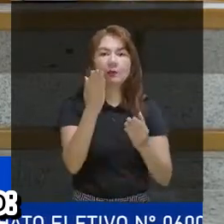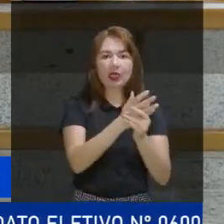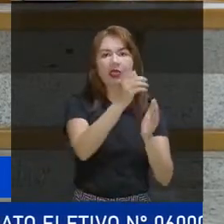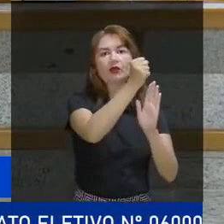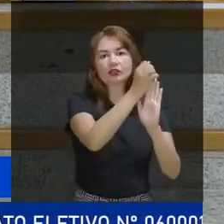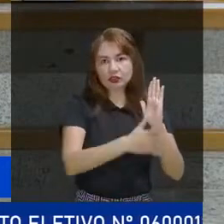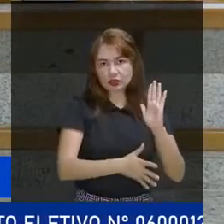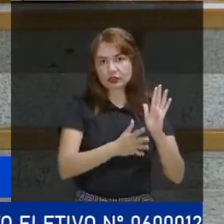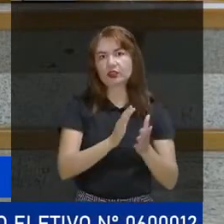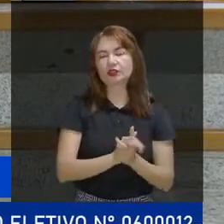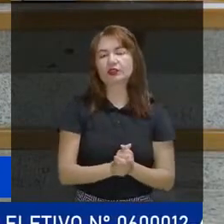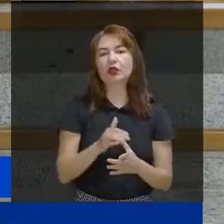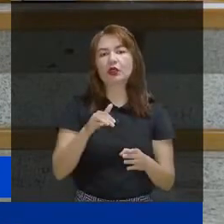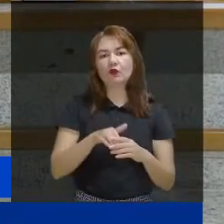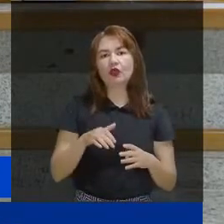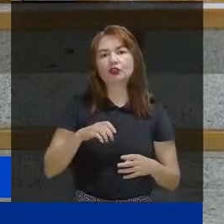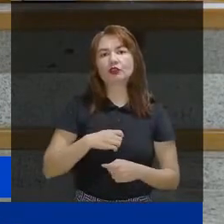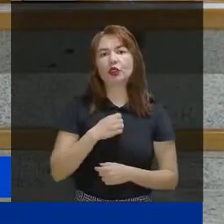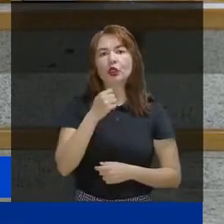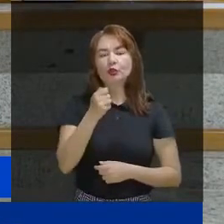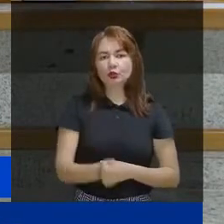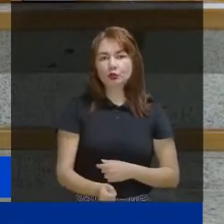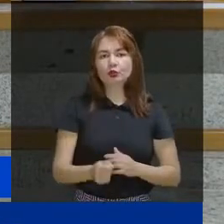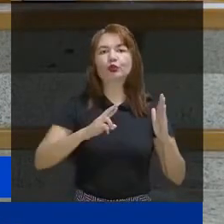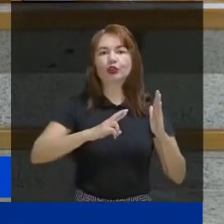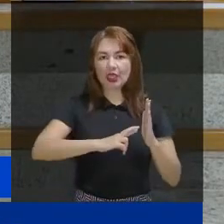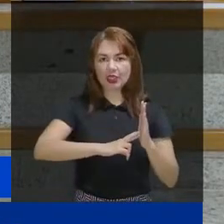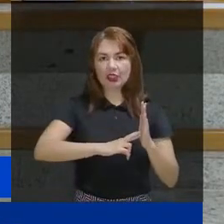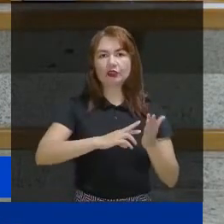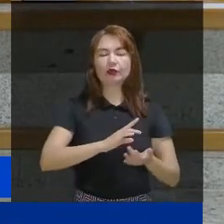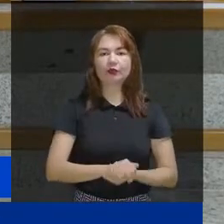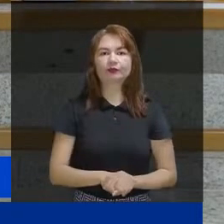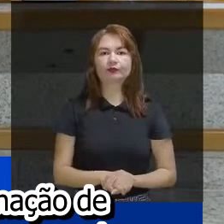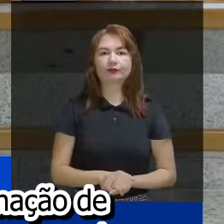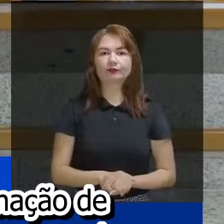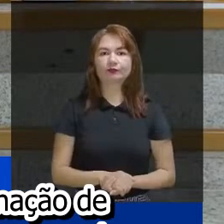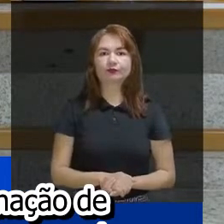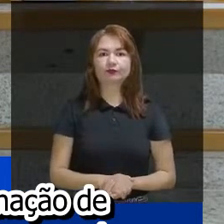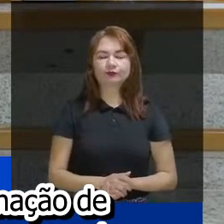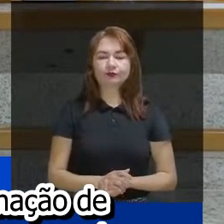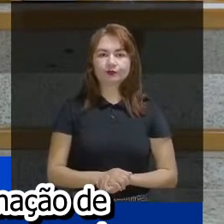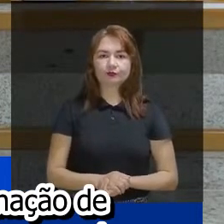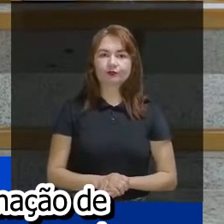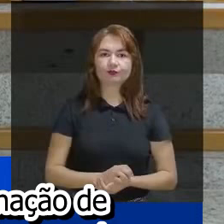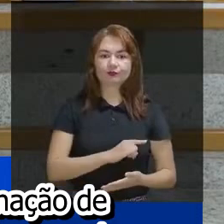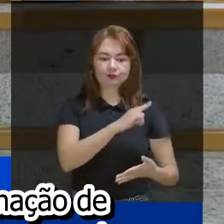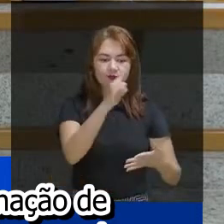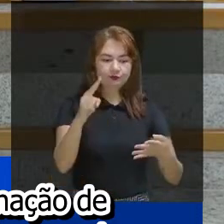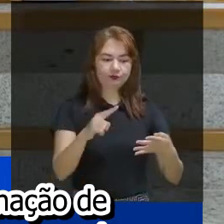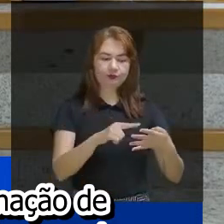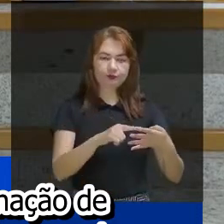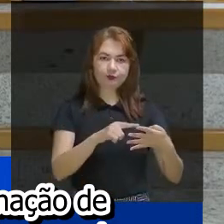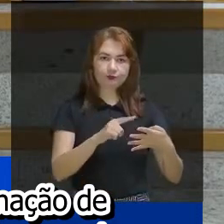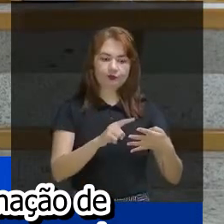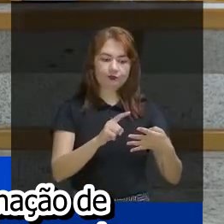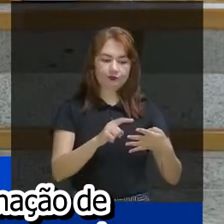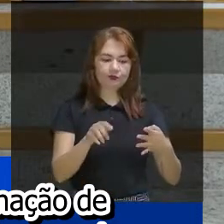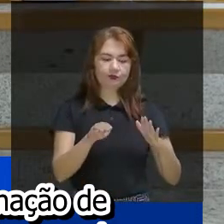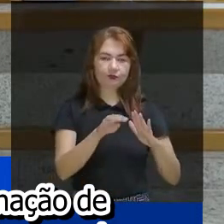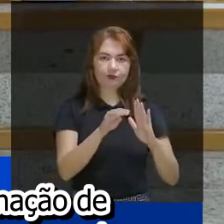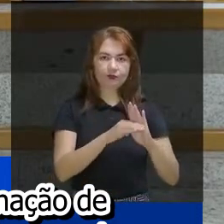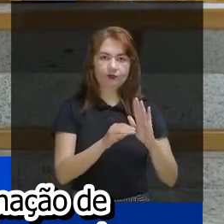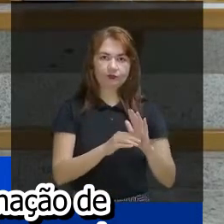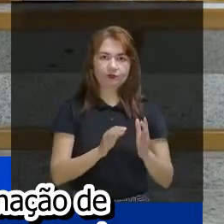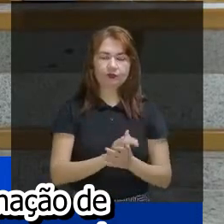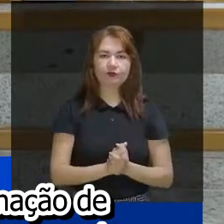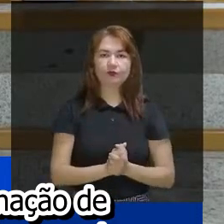os embargos nos termos do voto do juiz relator. Em julgamento, o item 1 da pauta, a ação